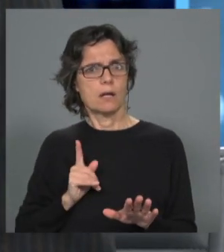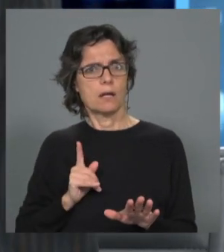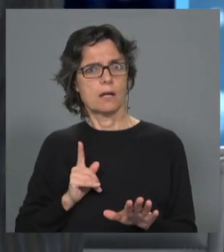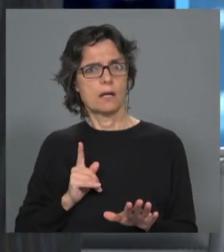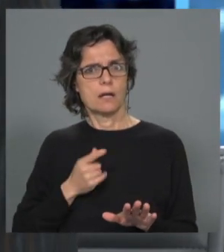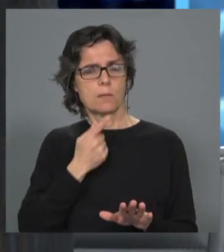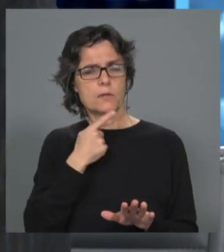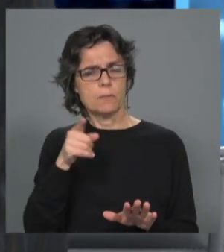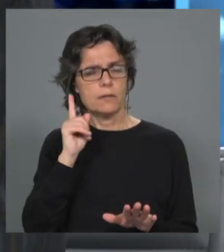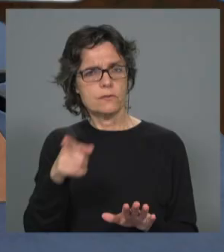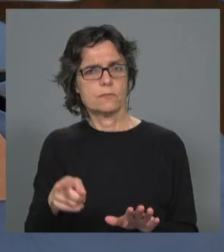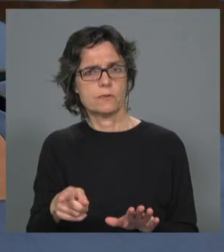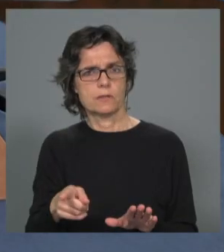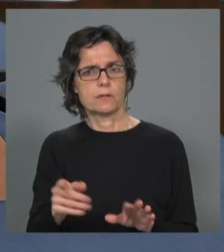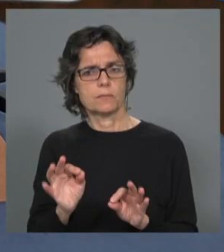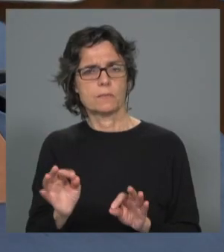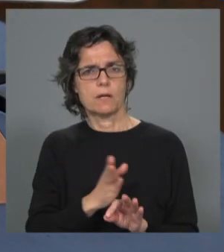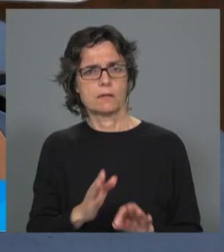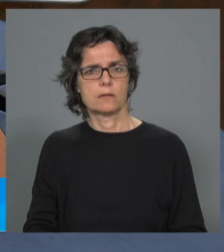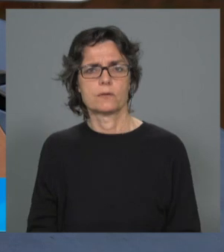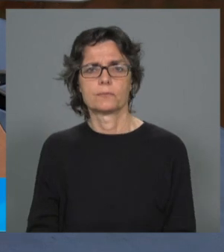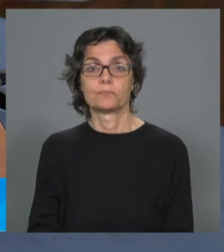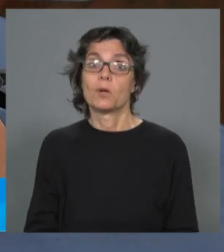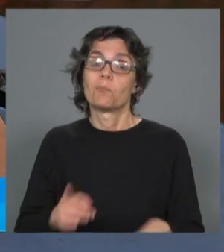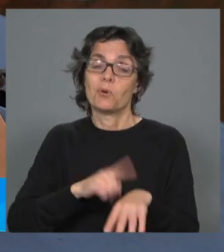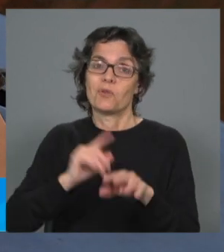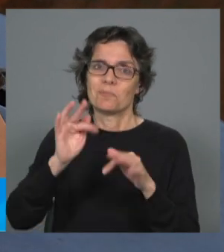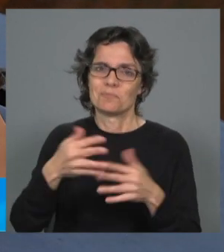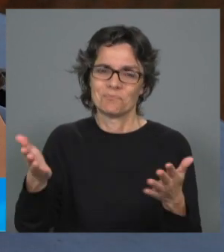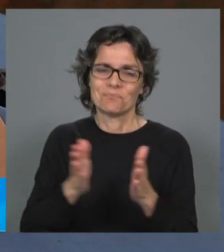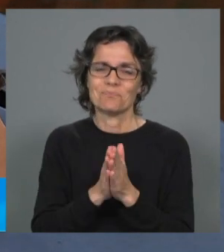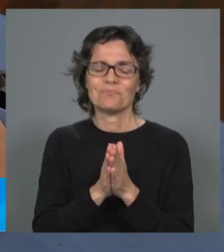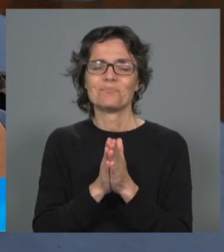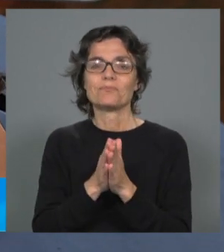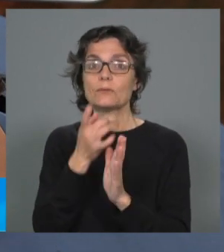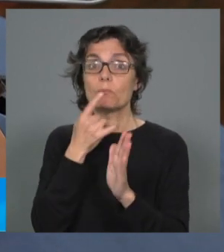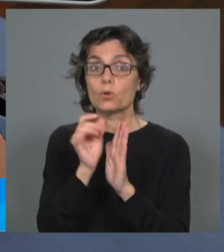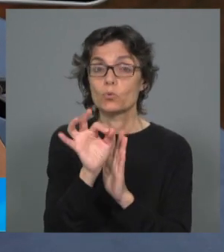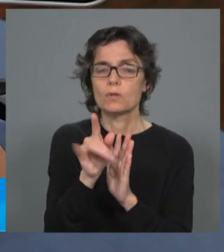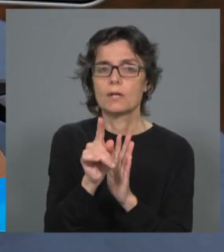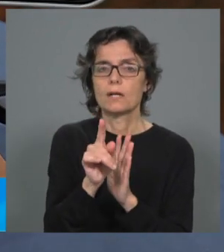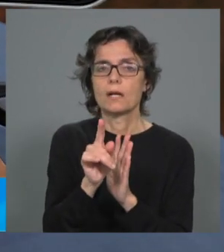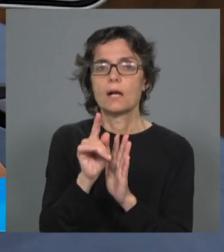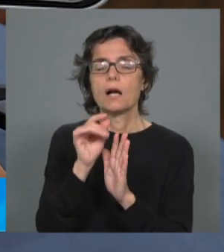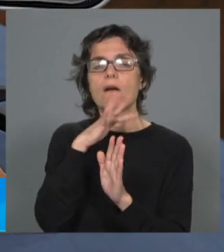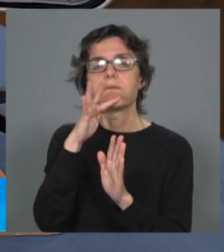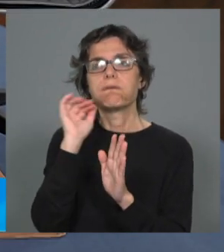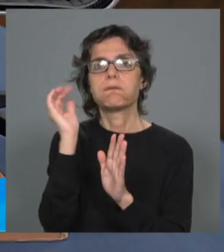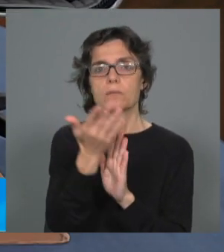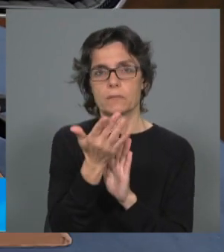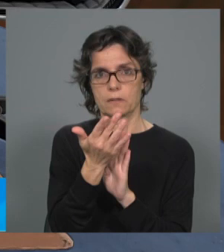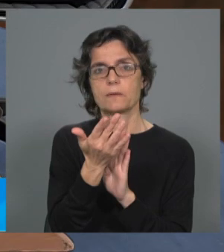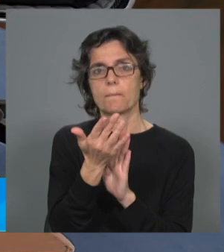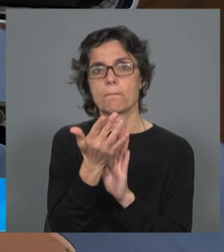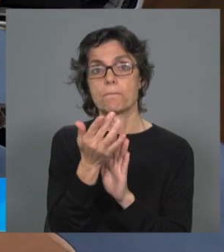perceberem a importância que isto pode ter. O nosso tempo está a chegar ao fim, infelizmente. Tenho uma pergunta para a irmã Inês sobre precisamente o ambiente familiar que se cria numa